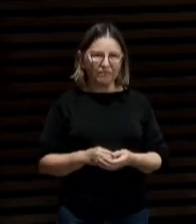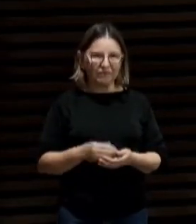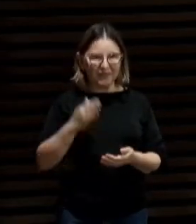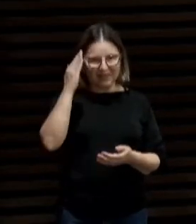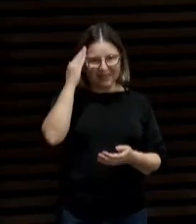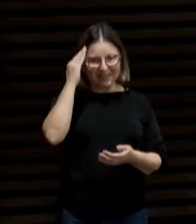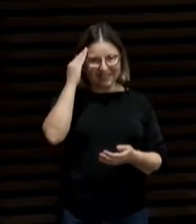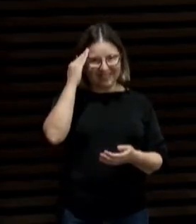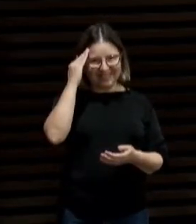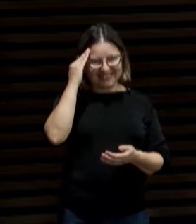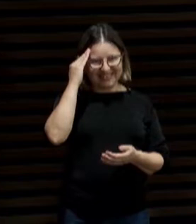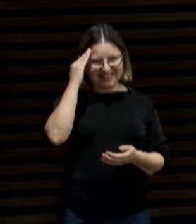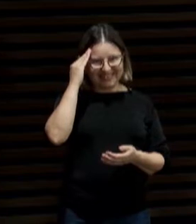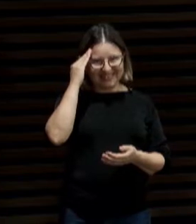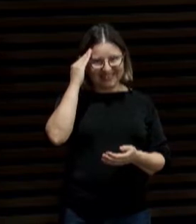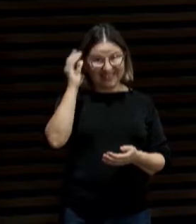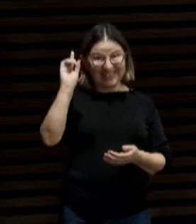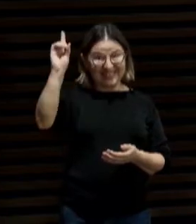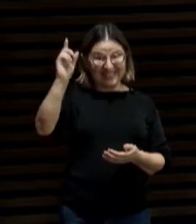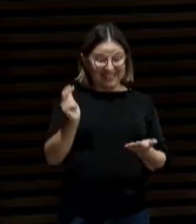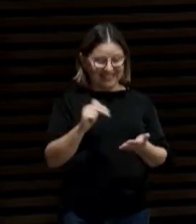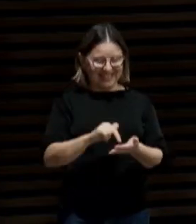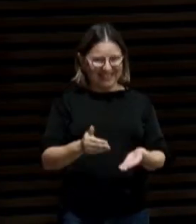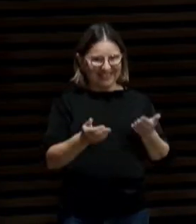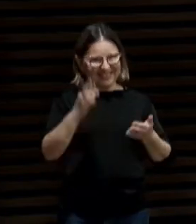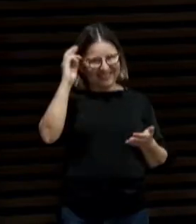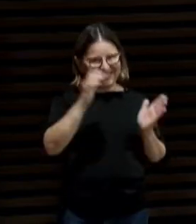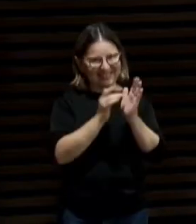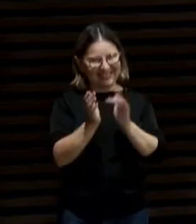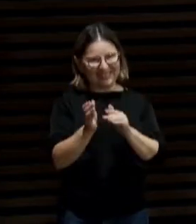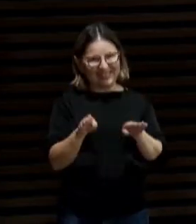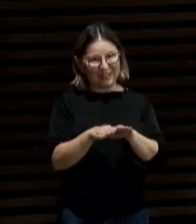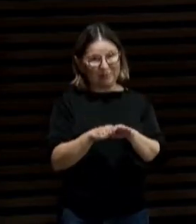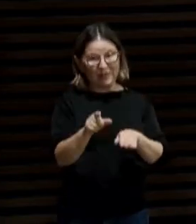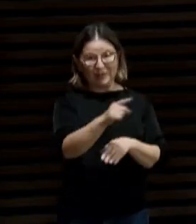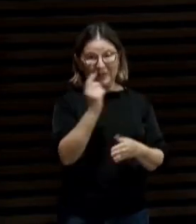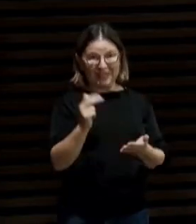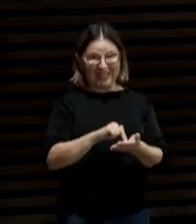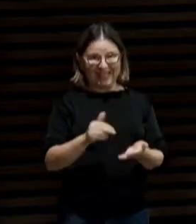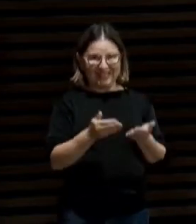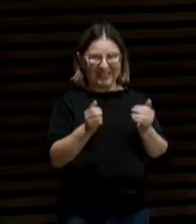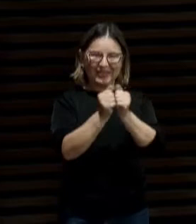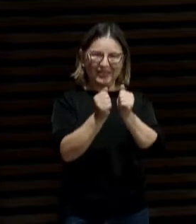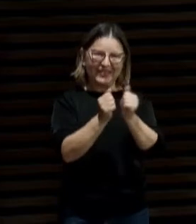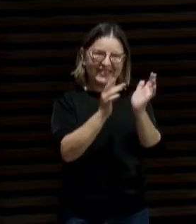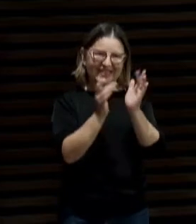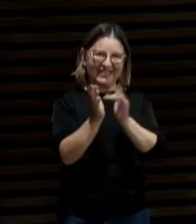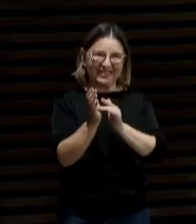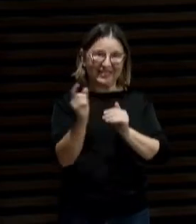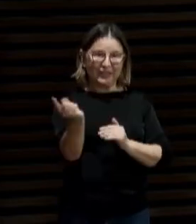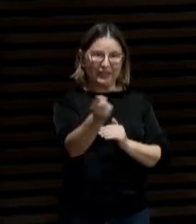sabendo que aquele que ressuscitou o Senhor Jesus, também nos ressuscitará com Jesus e nos